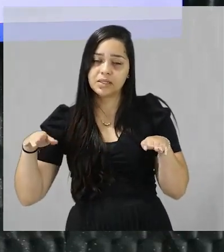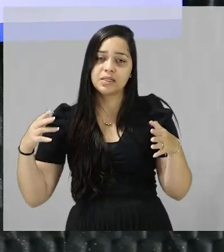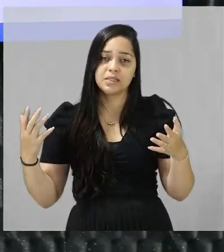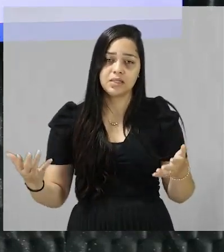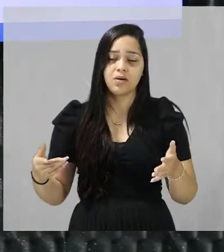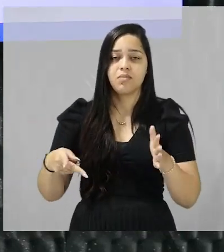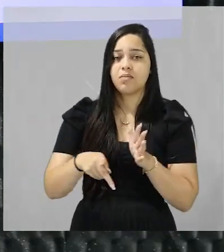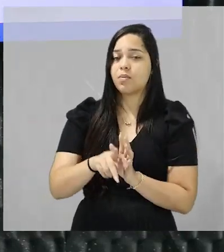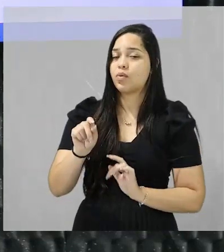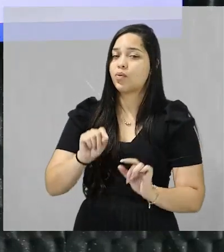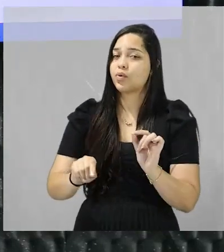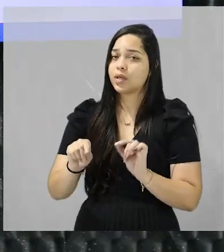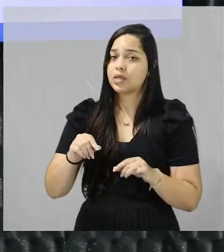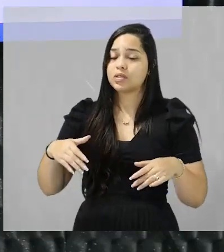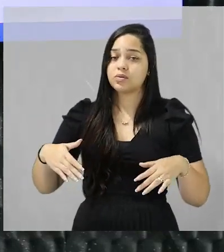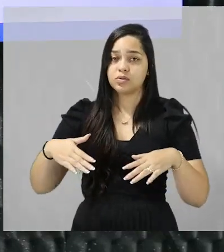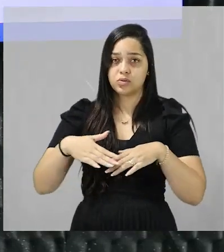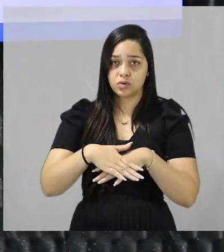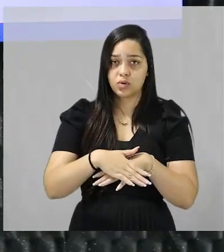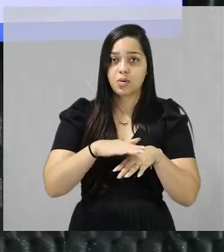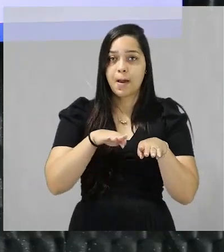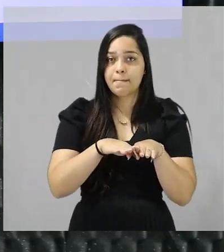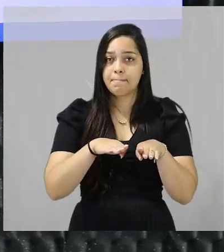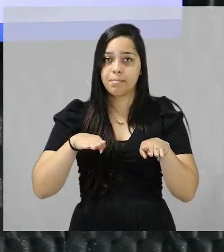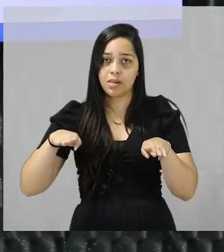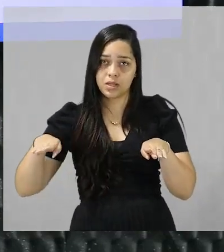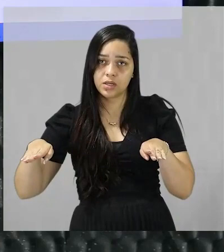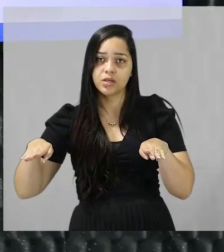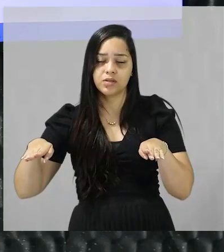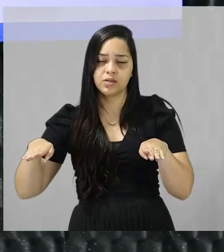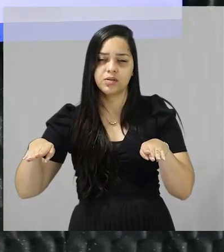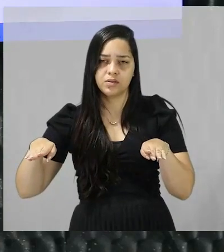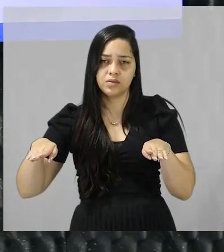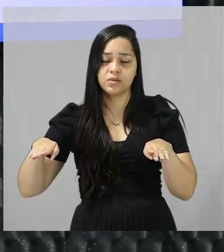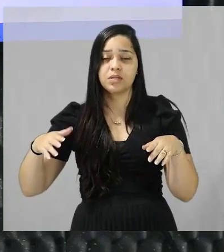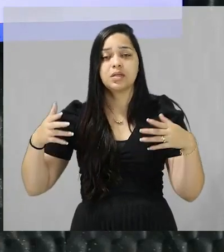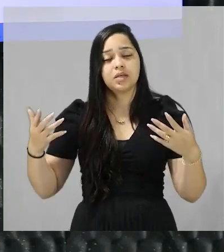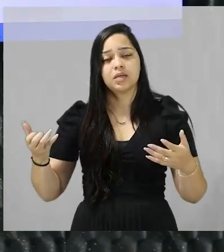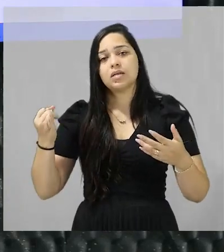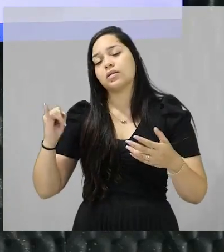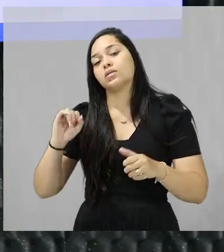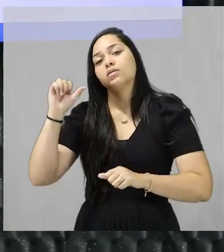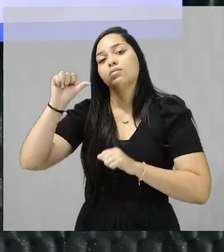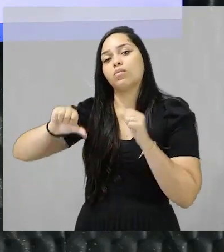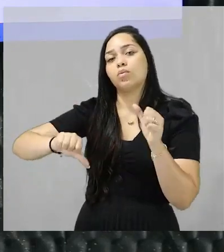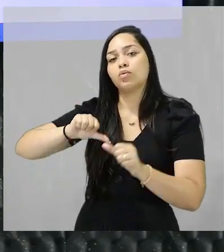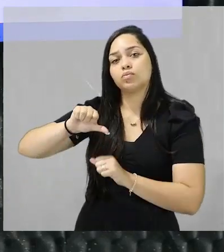isômeros aqui são isômeros planos. E se está mudando